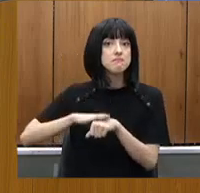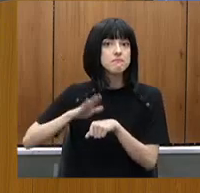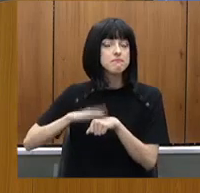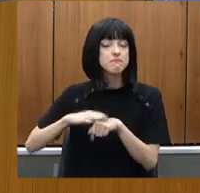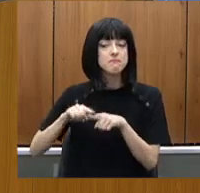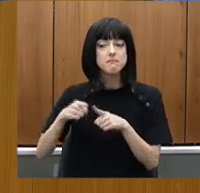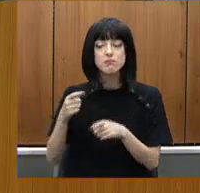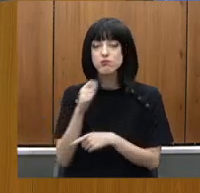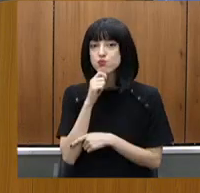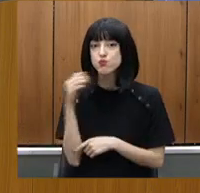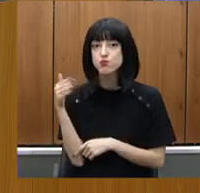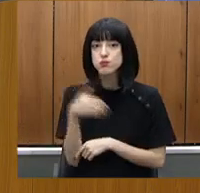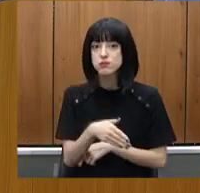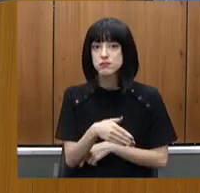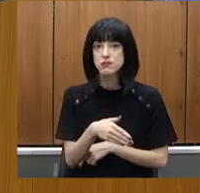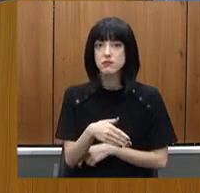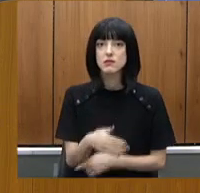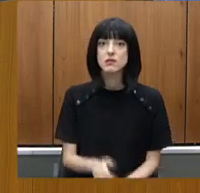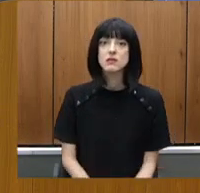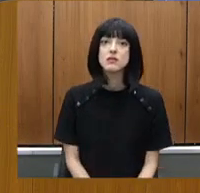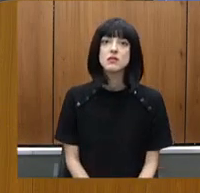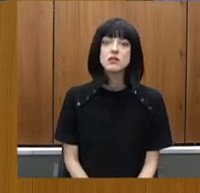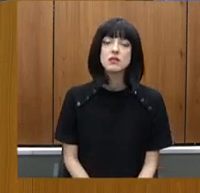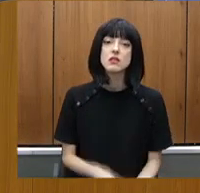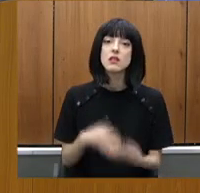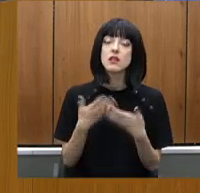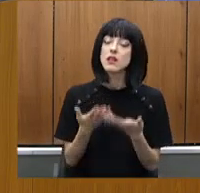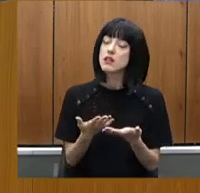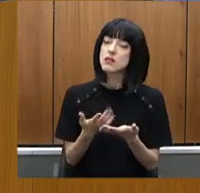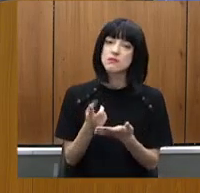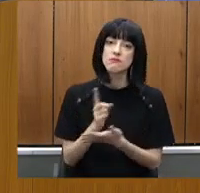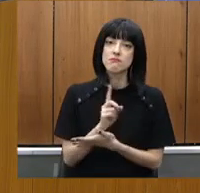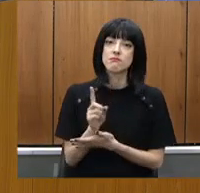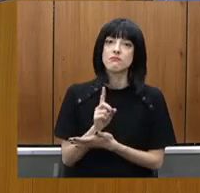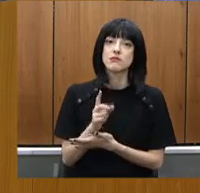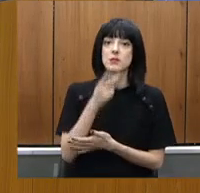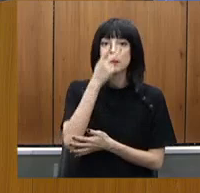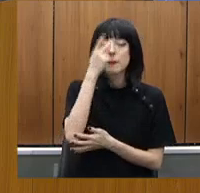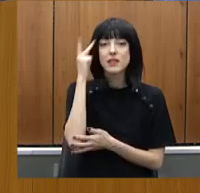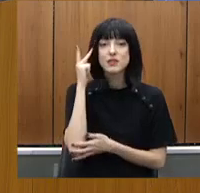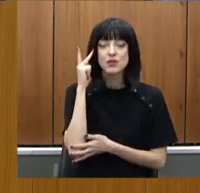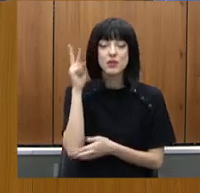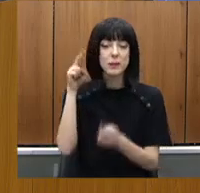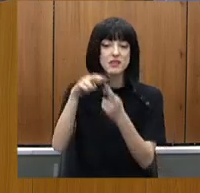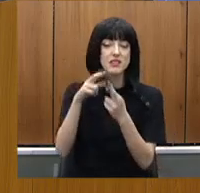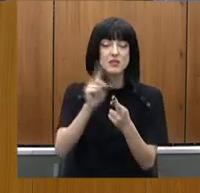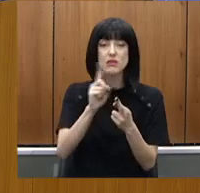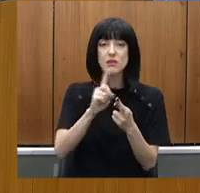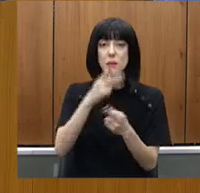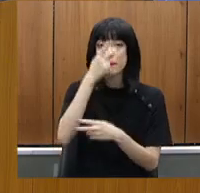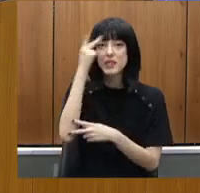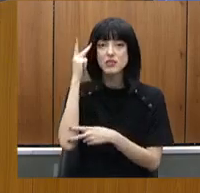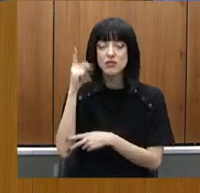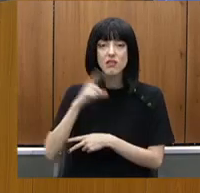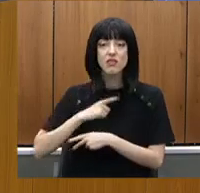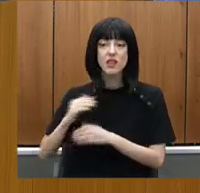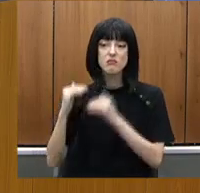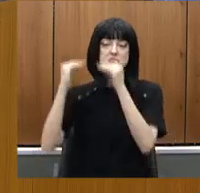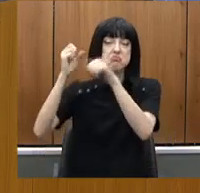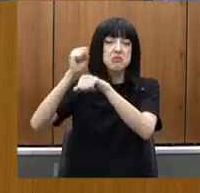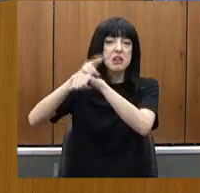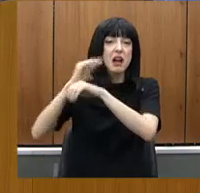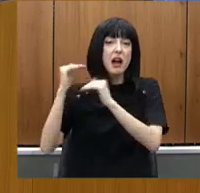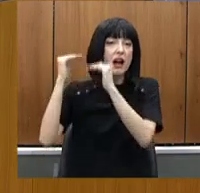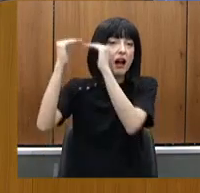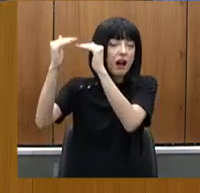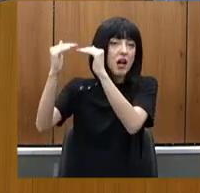pessoas habilitadas pelo carro que ocupam a proferir decisões que é a comissão gostaria que a questão do efetiva